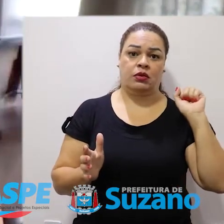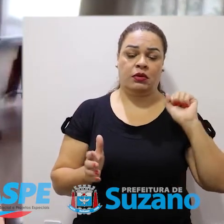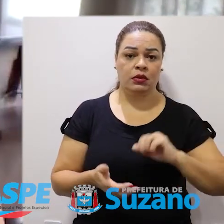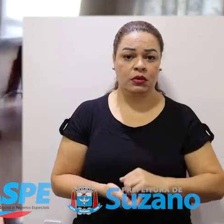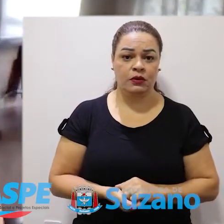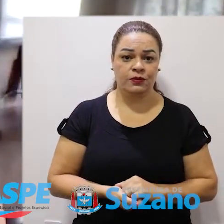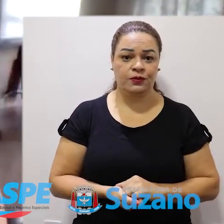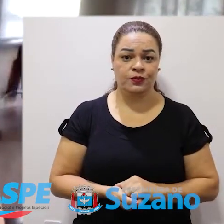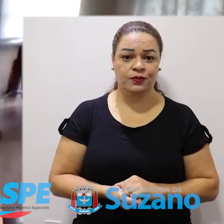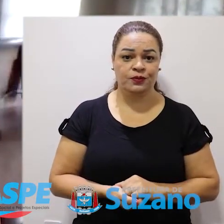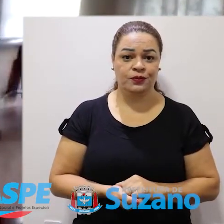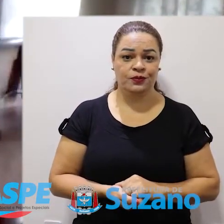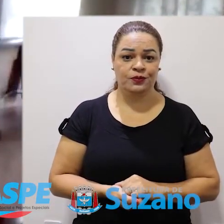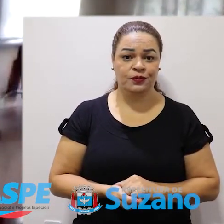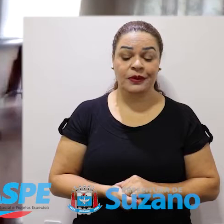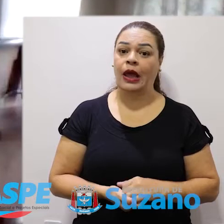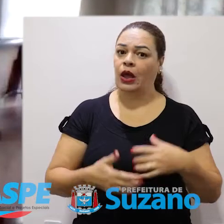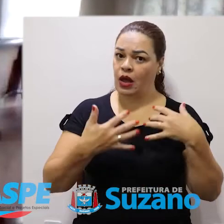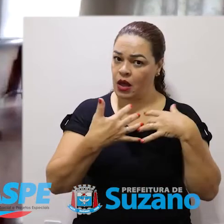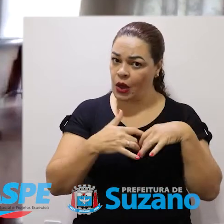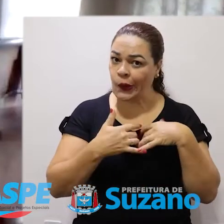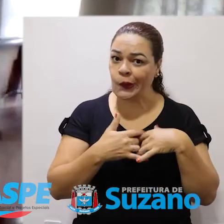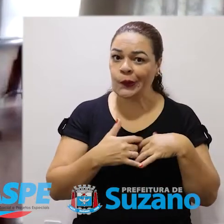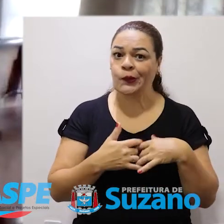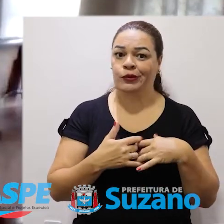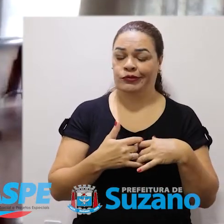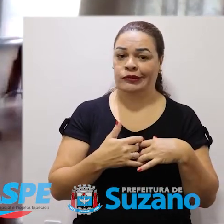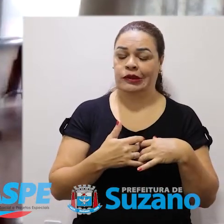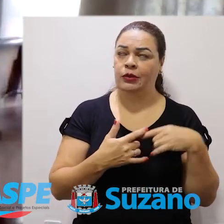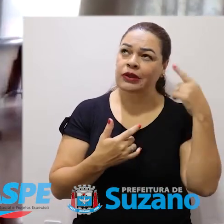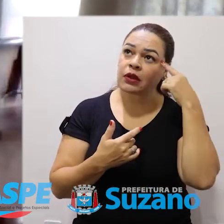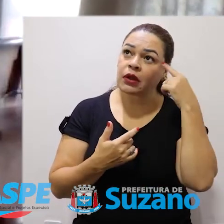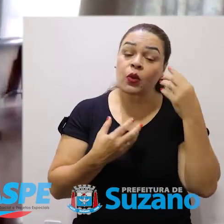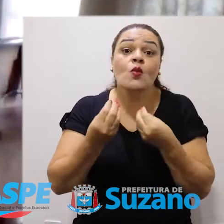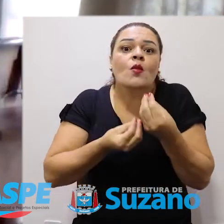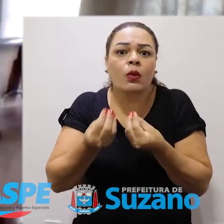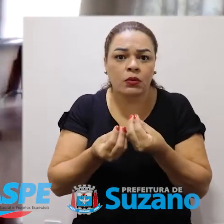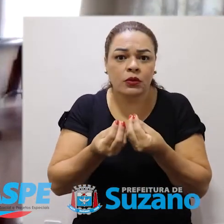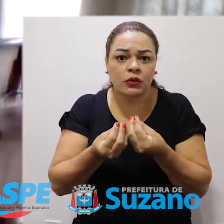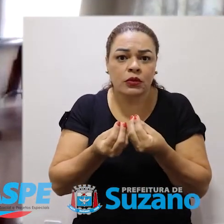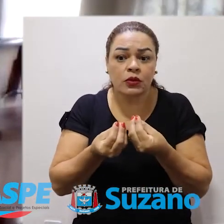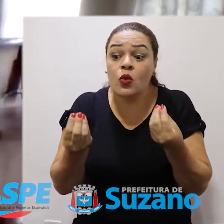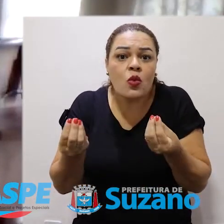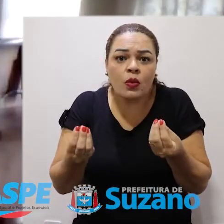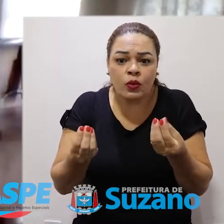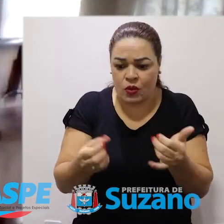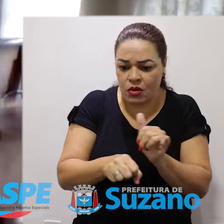sistemática. E sistematicamente é bastante complicado a gente pensar em como é que faz isso,